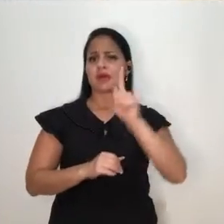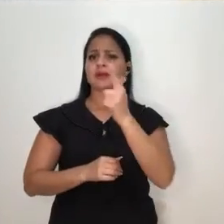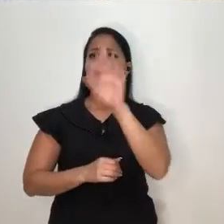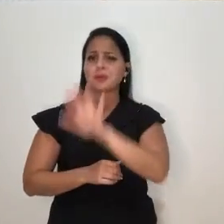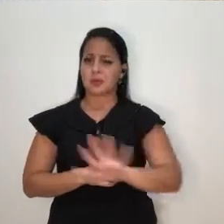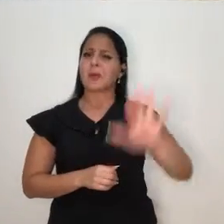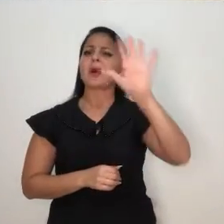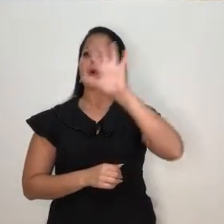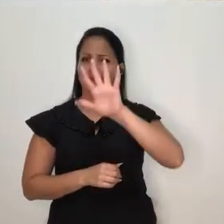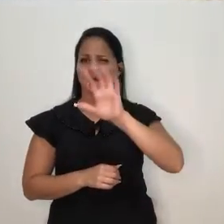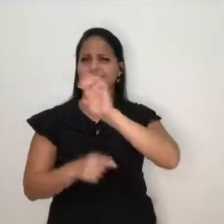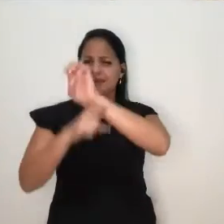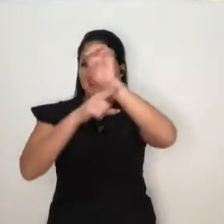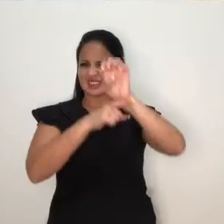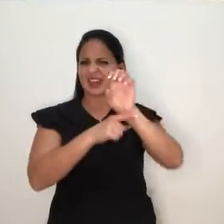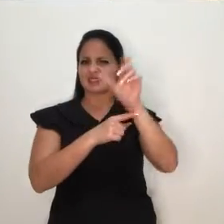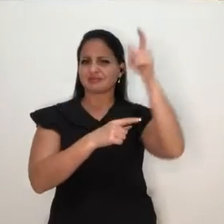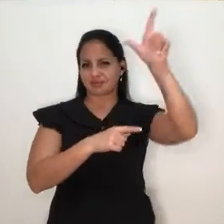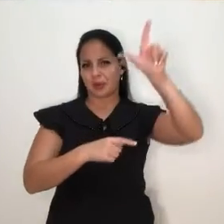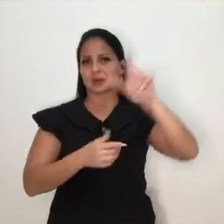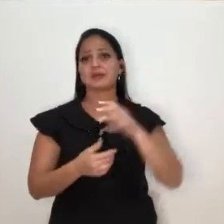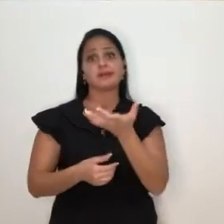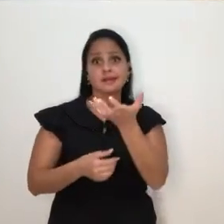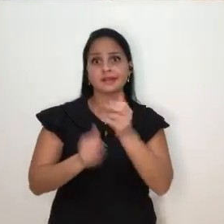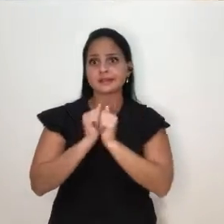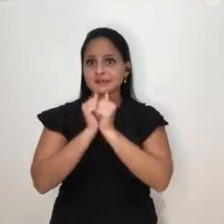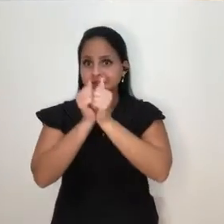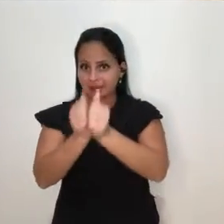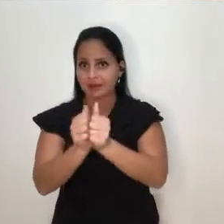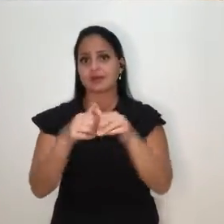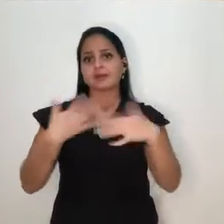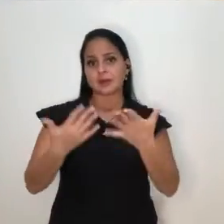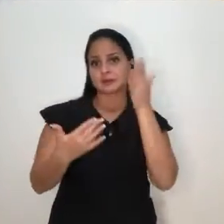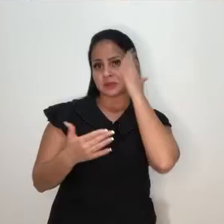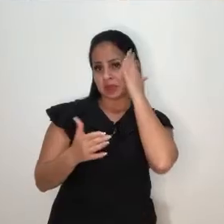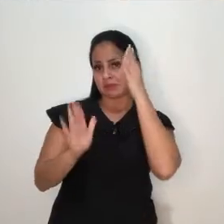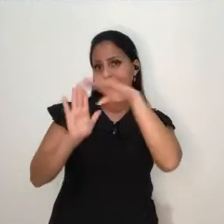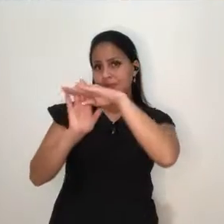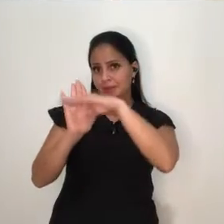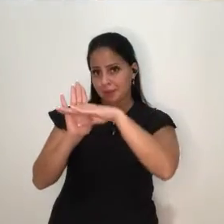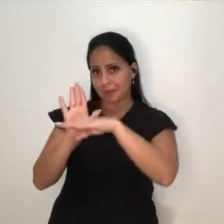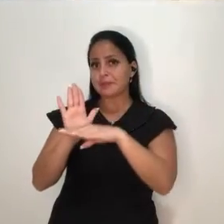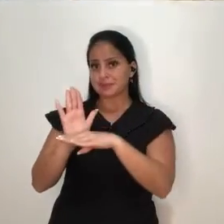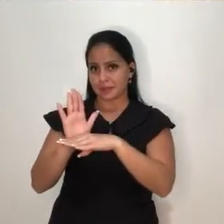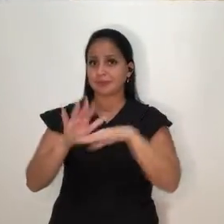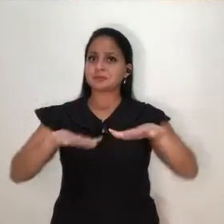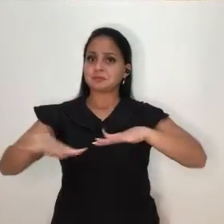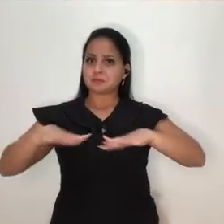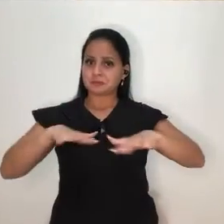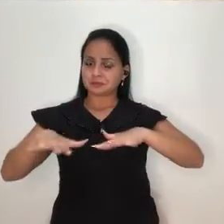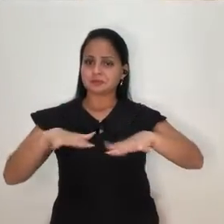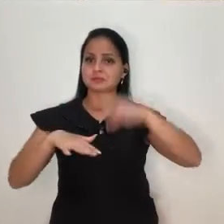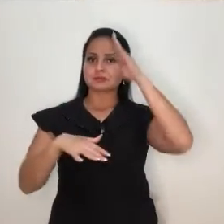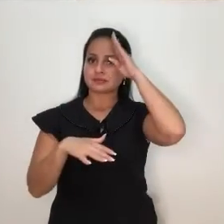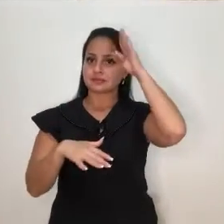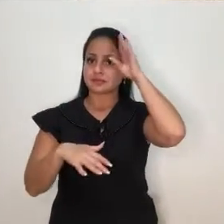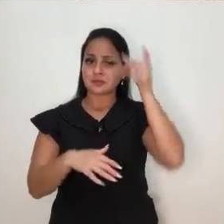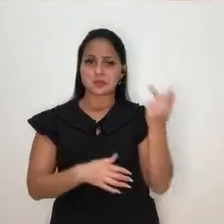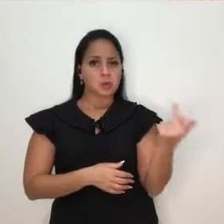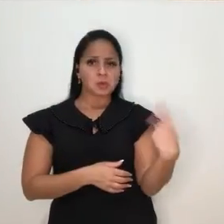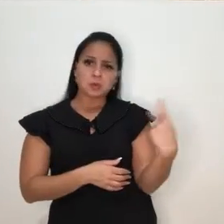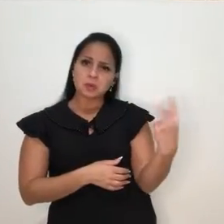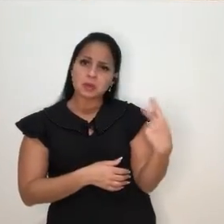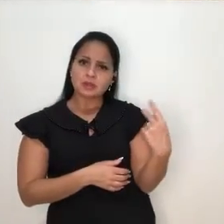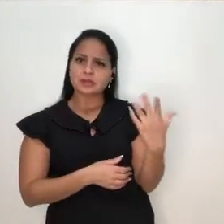Goiás e a gente queria ir juntas. E ela sabia da existência desse programa de mobilidade acadêmica, então